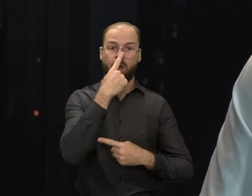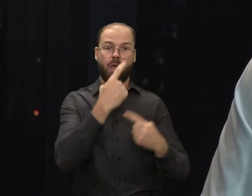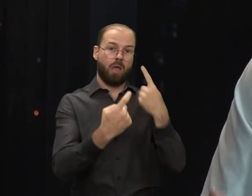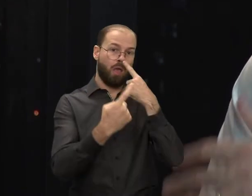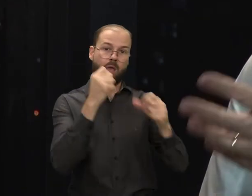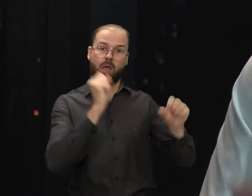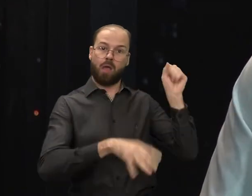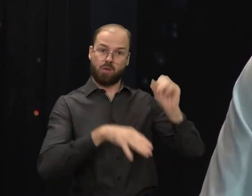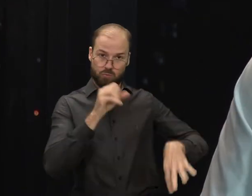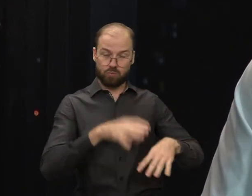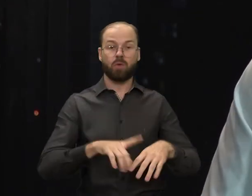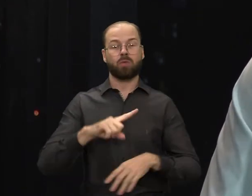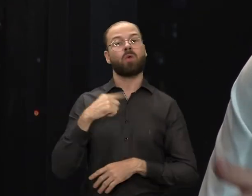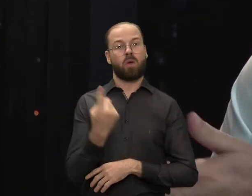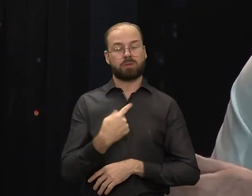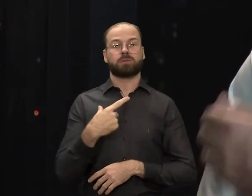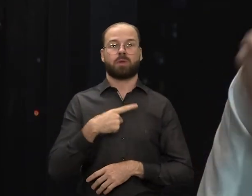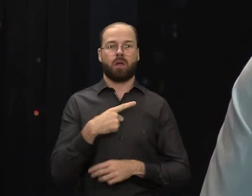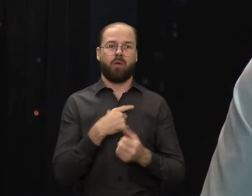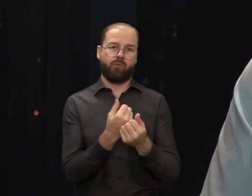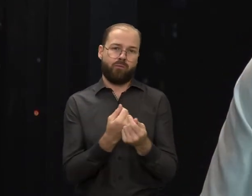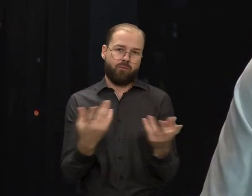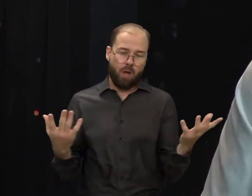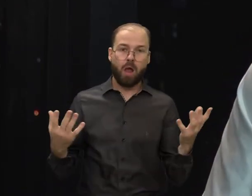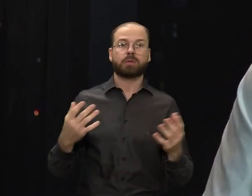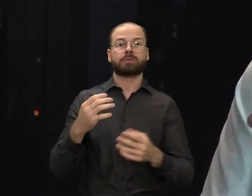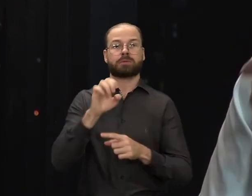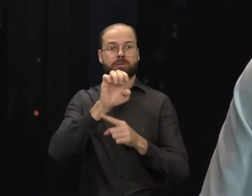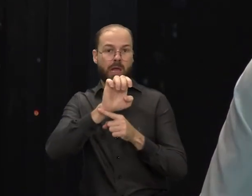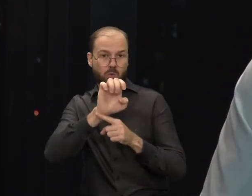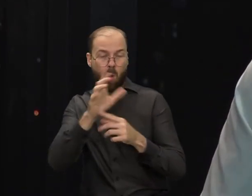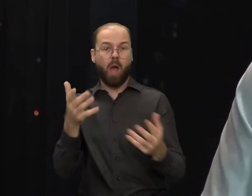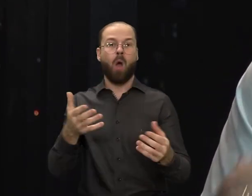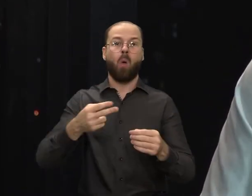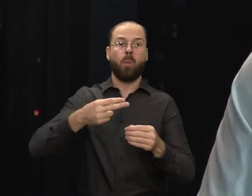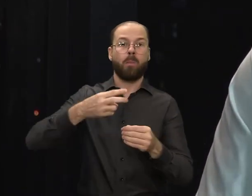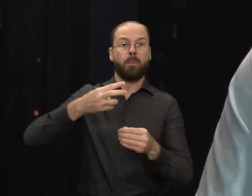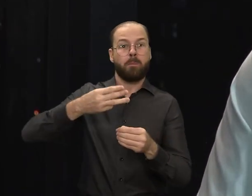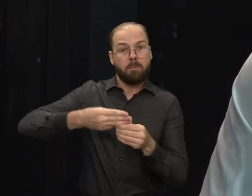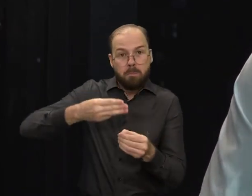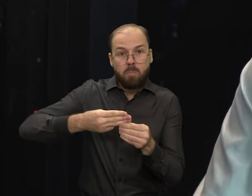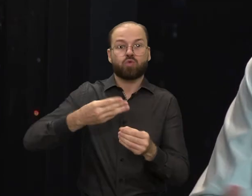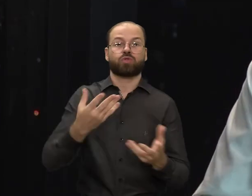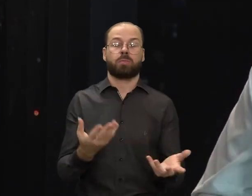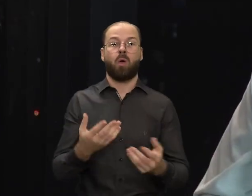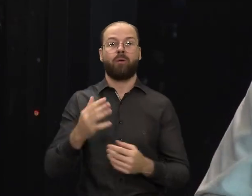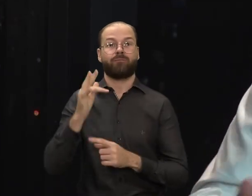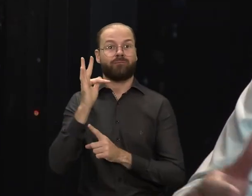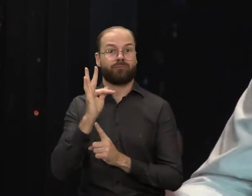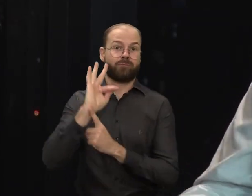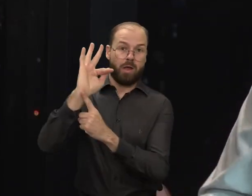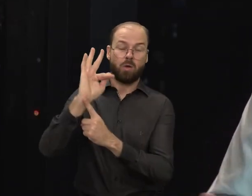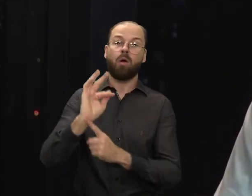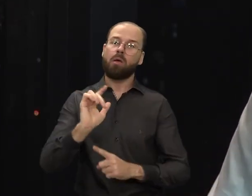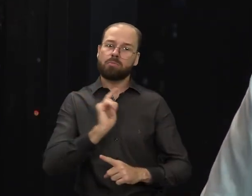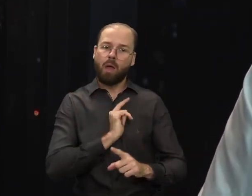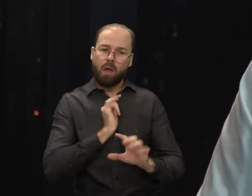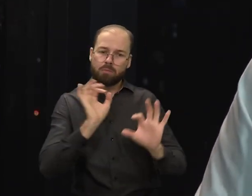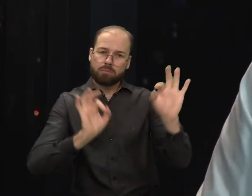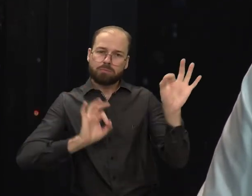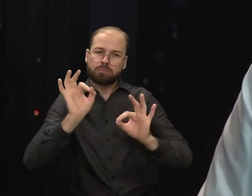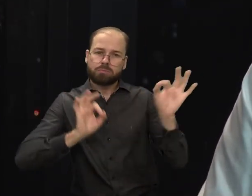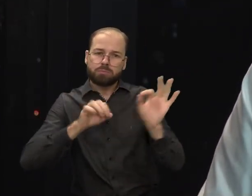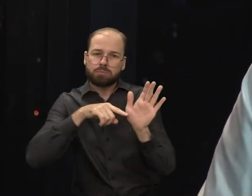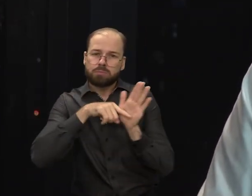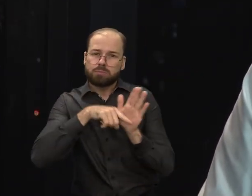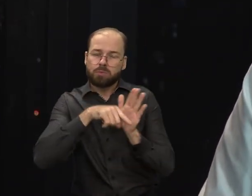são feitos em nível estadual, em nível municipal, em nível federal. Faz-se o estudo, faz-se o plano todo,